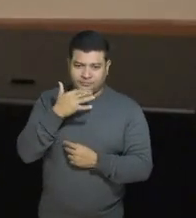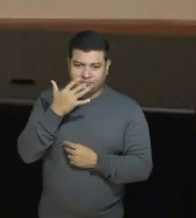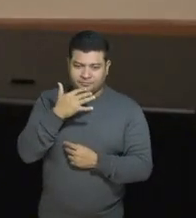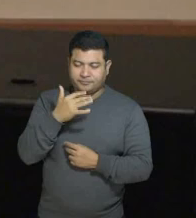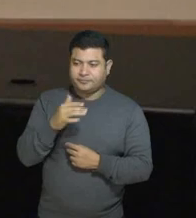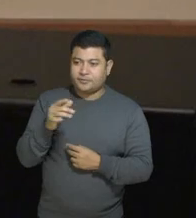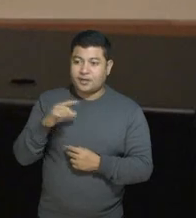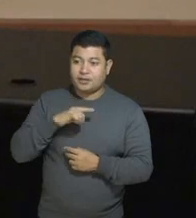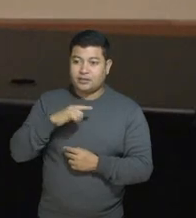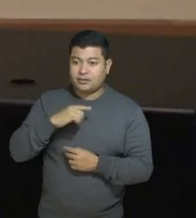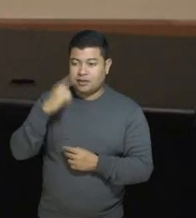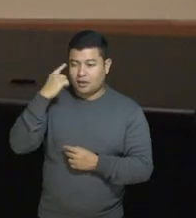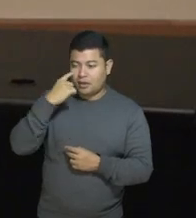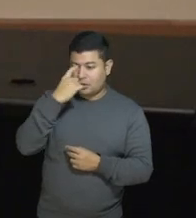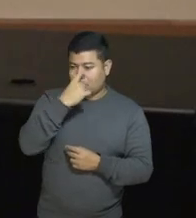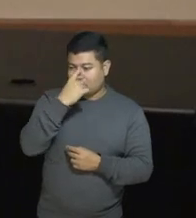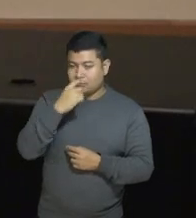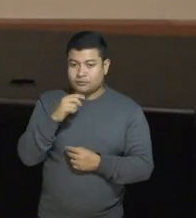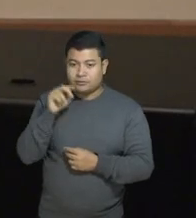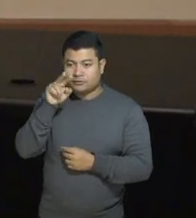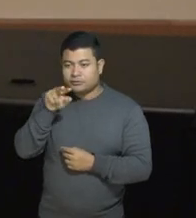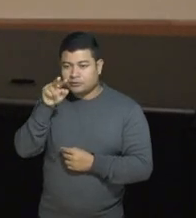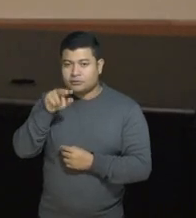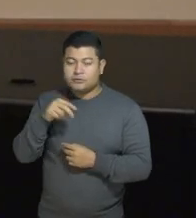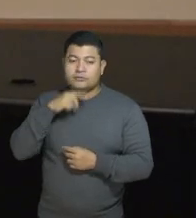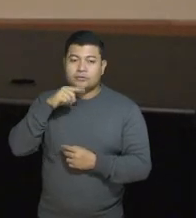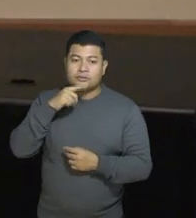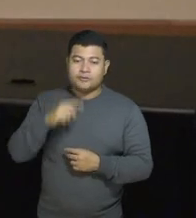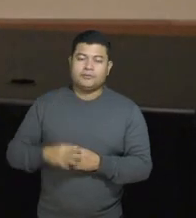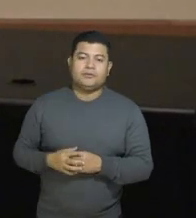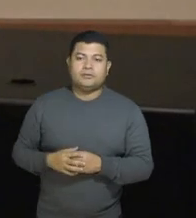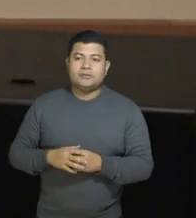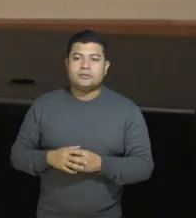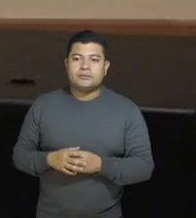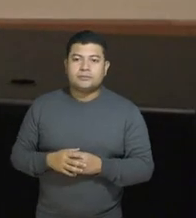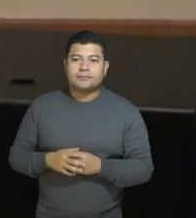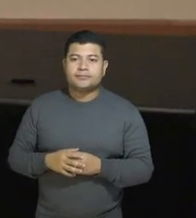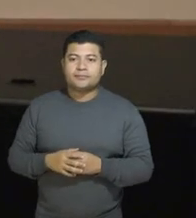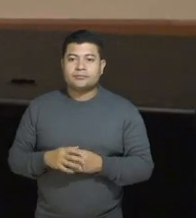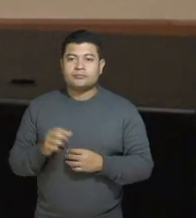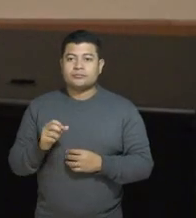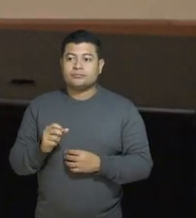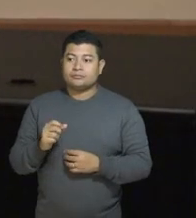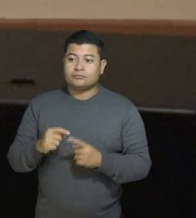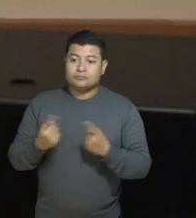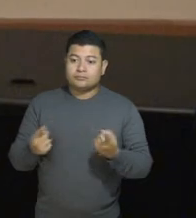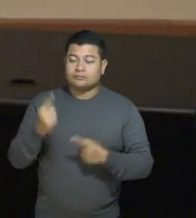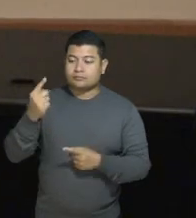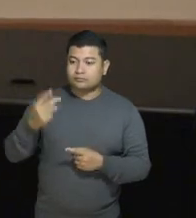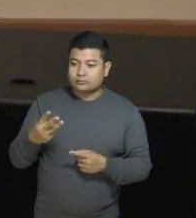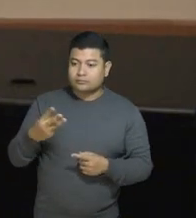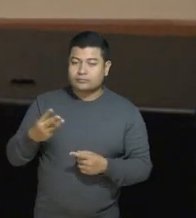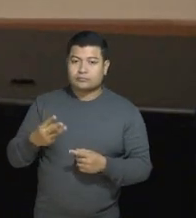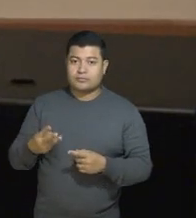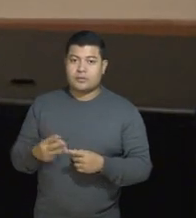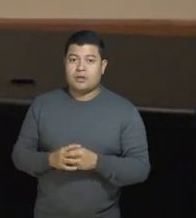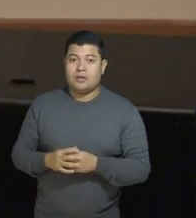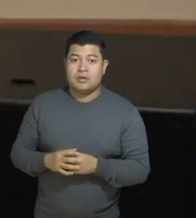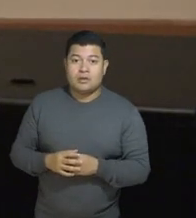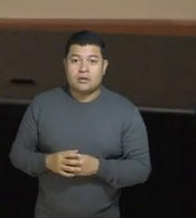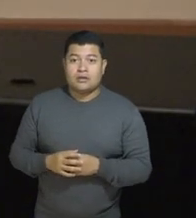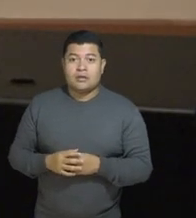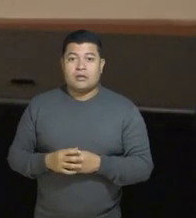61, apenas 13 ficaram com um desempenho rebaixado depois